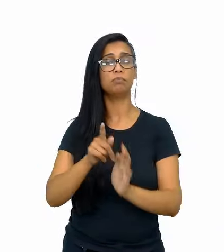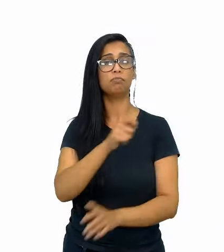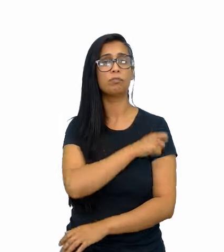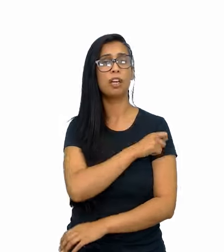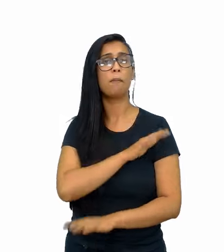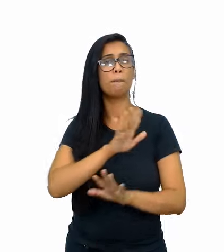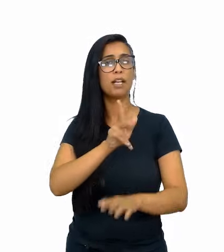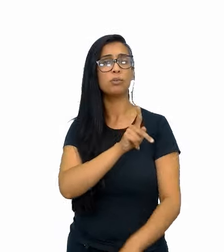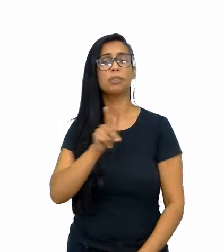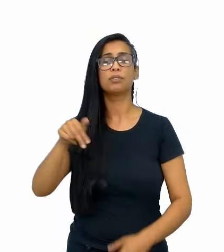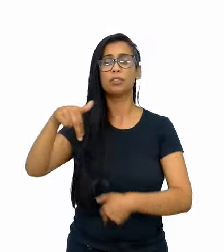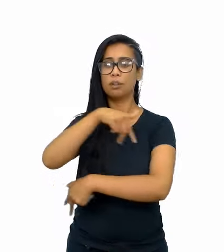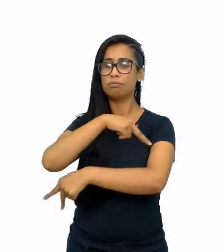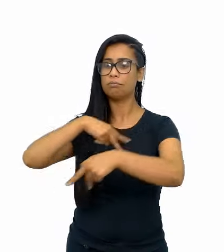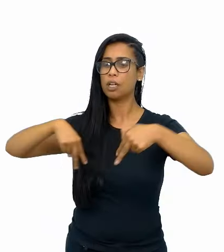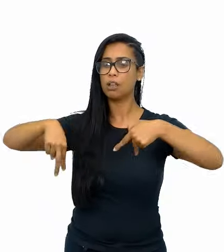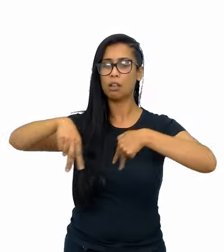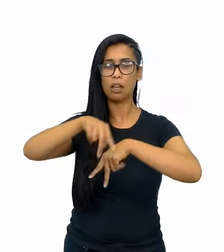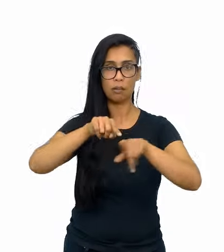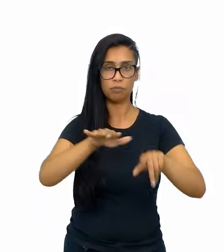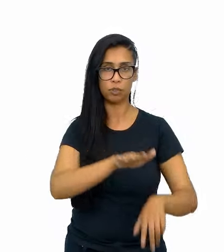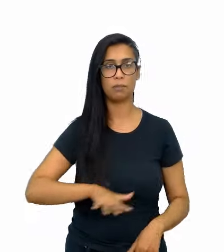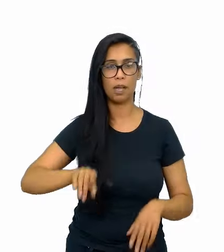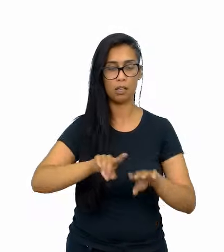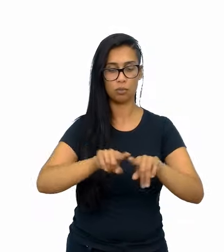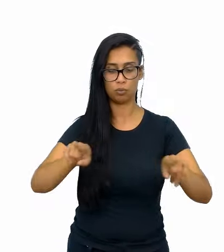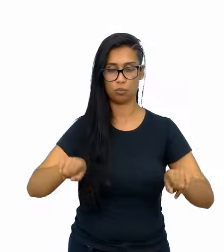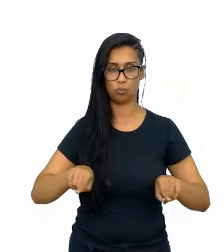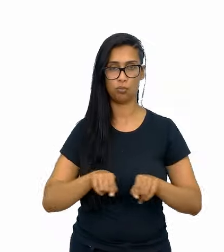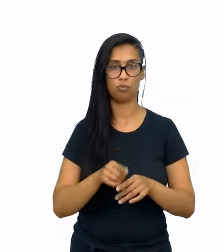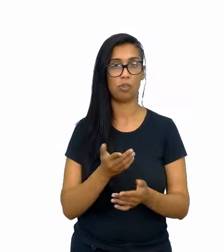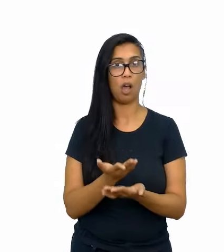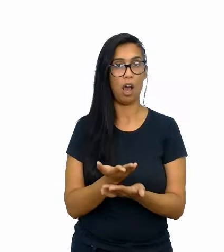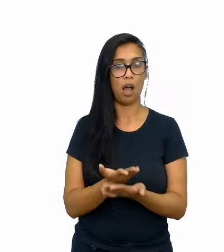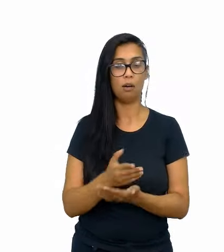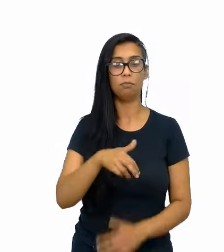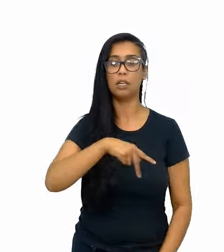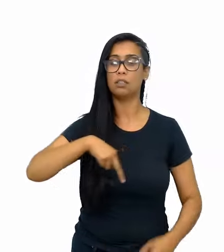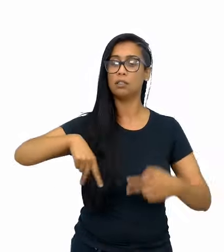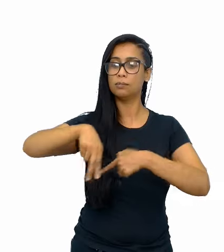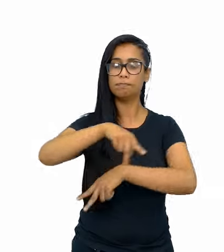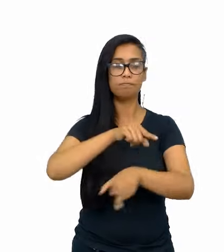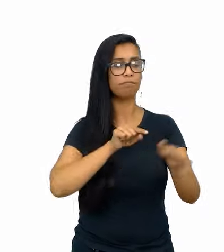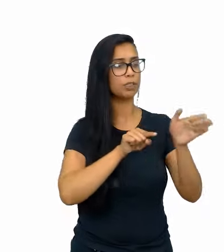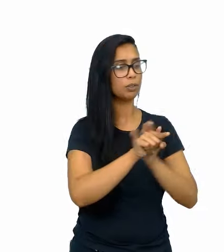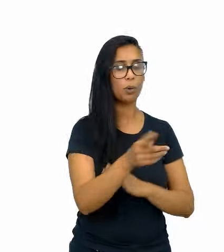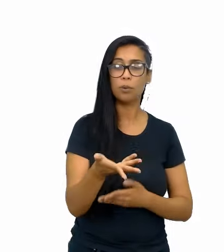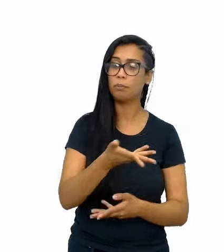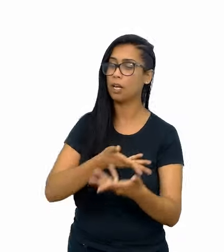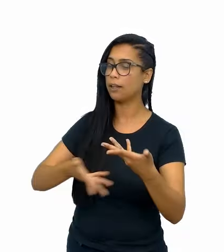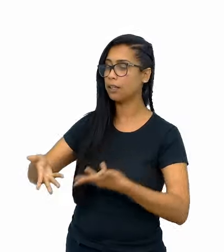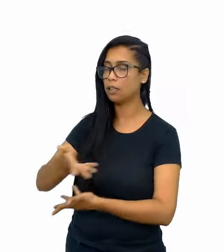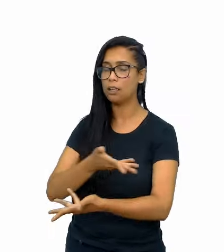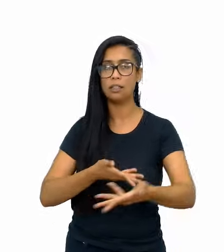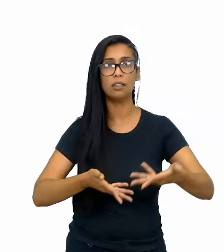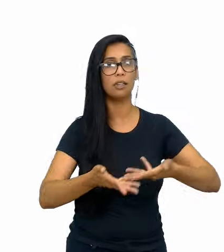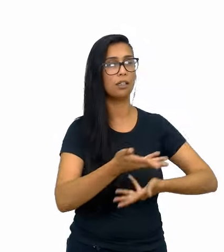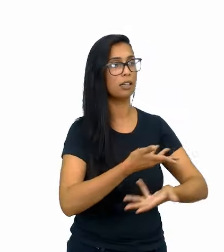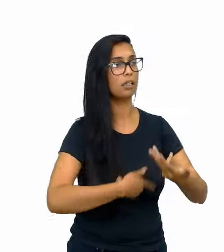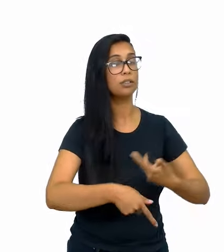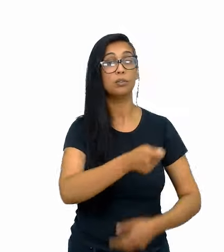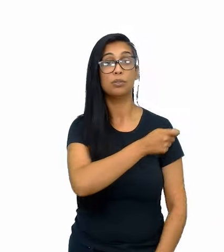sala, acompanhando, apoiando, fazendo intervenções, perguntas que vão ajudar os